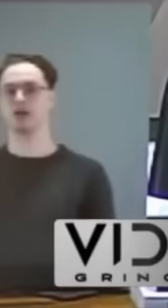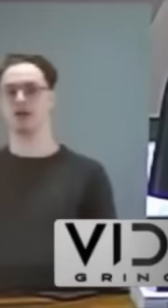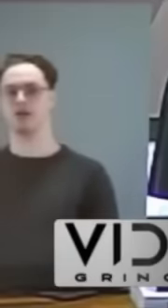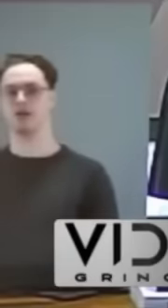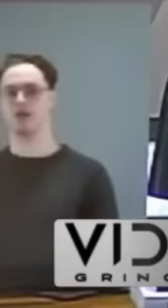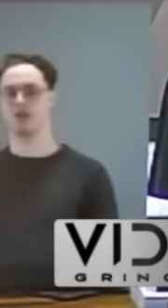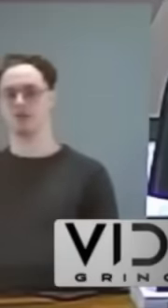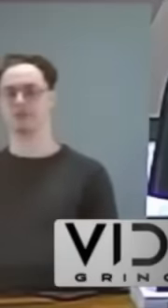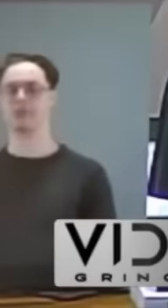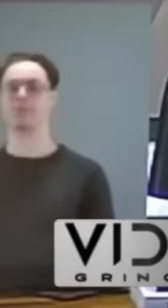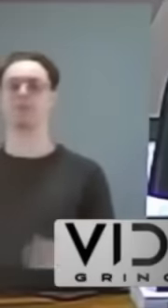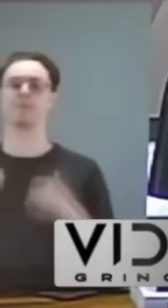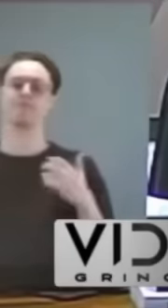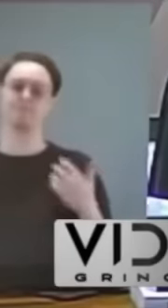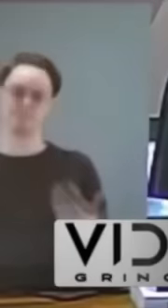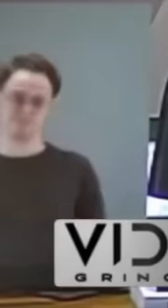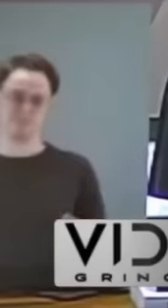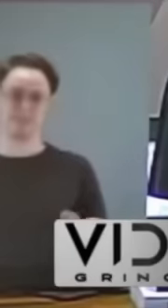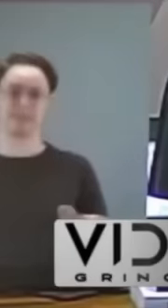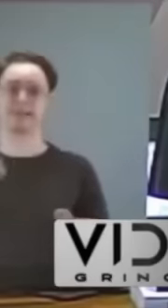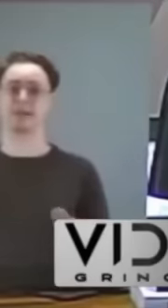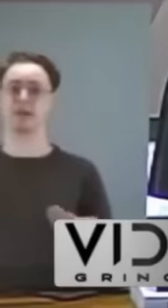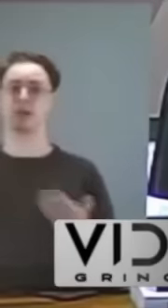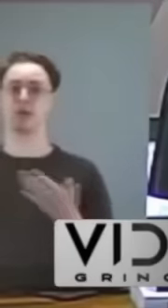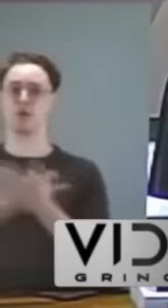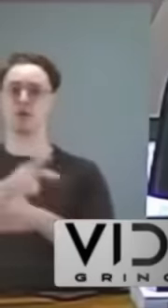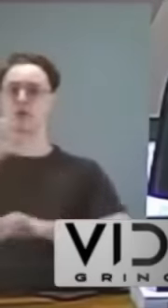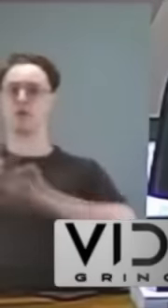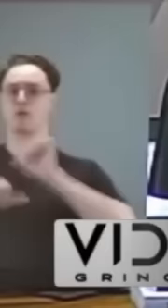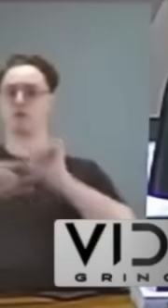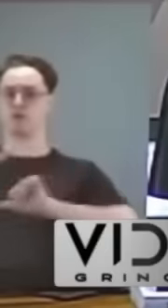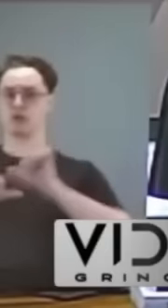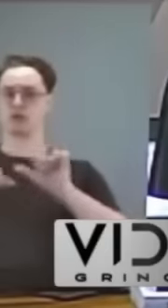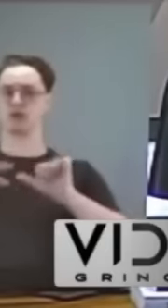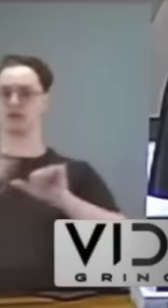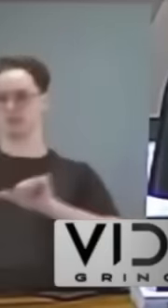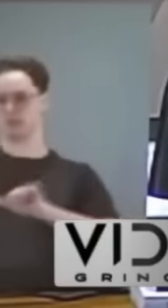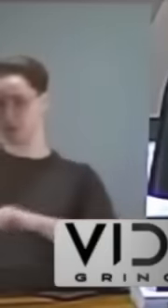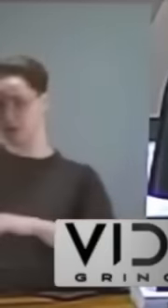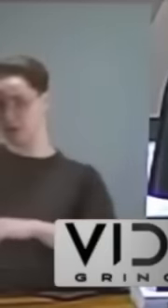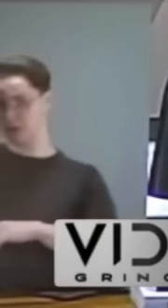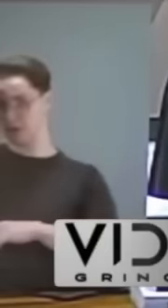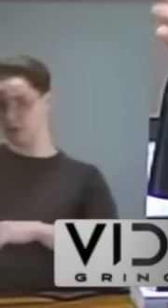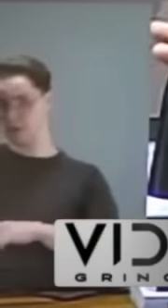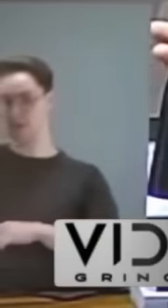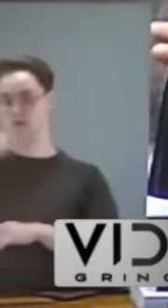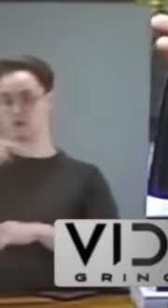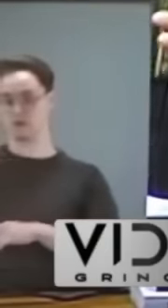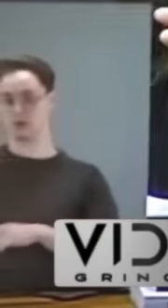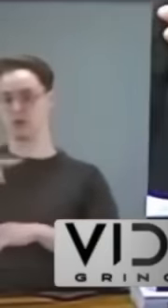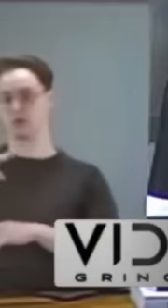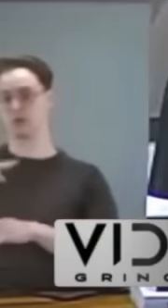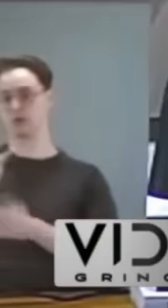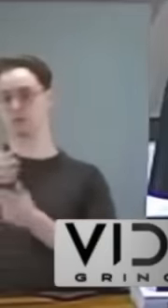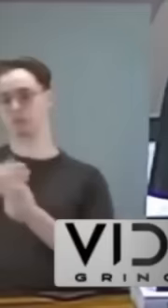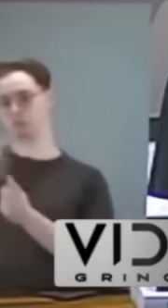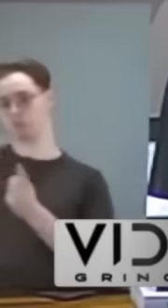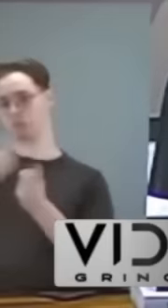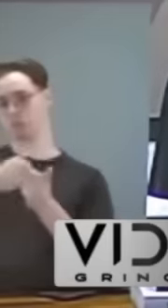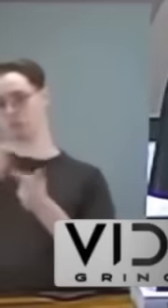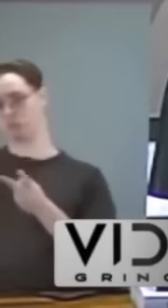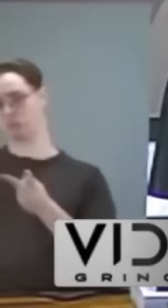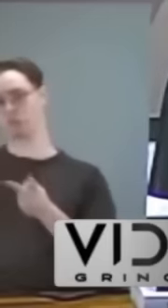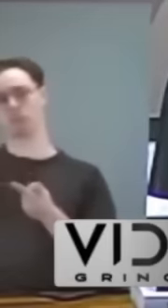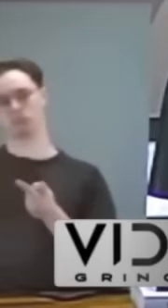filho agora havendo uma modificação do entendimento e da corte Nós temos dois caminhos eu acho que nós não